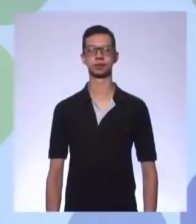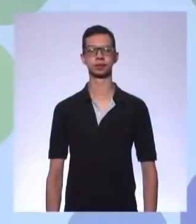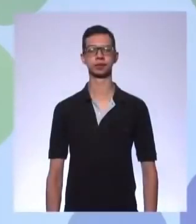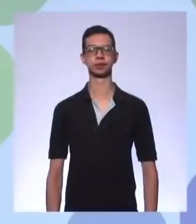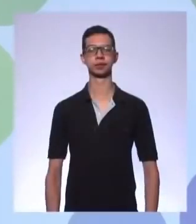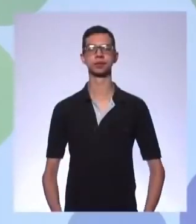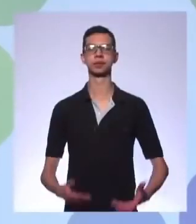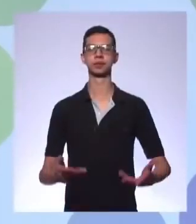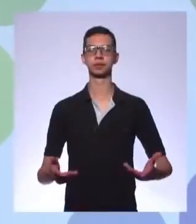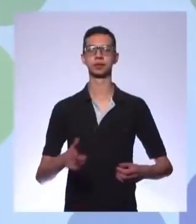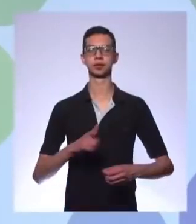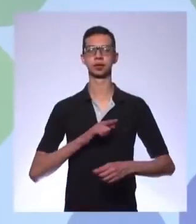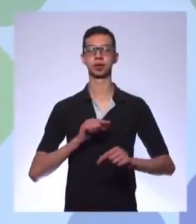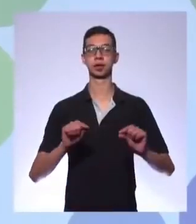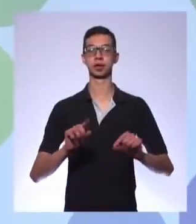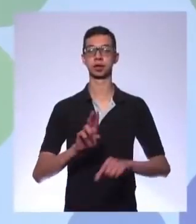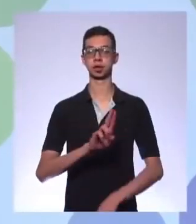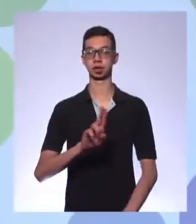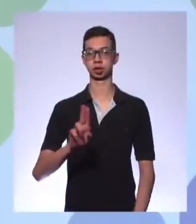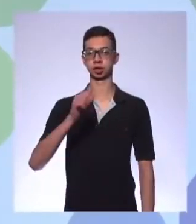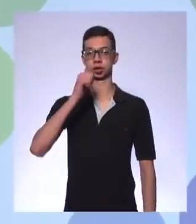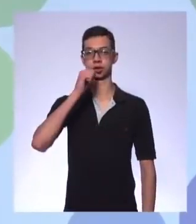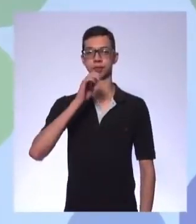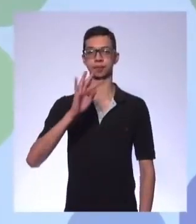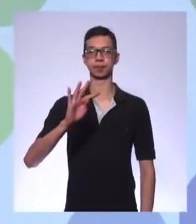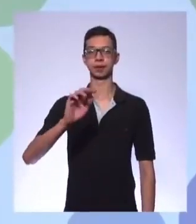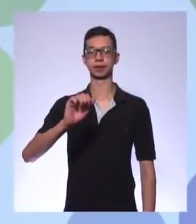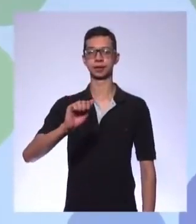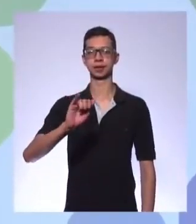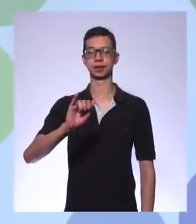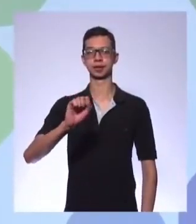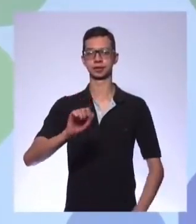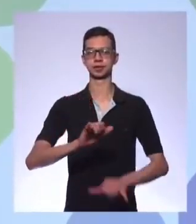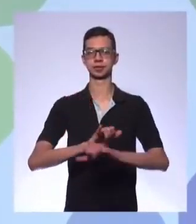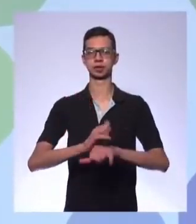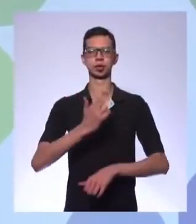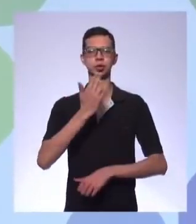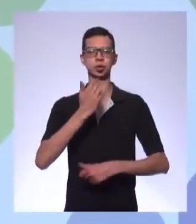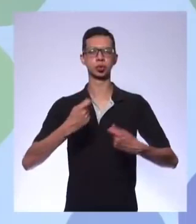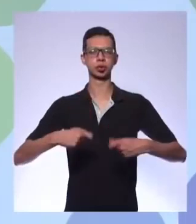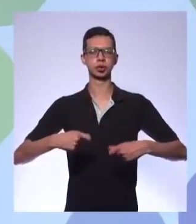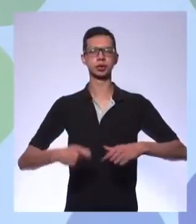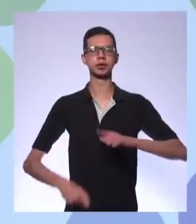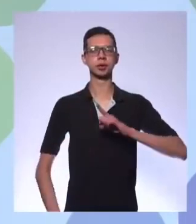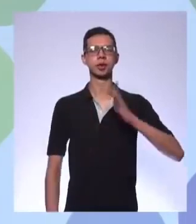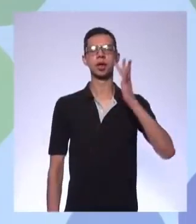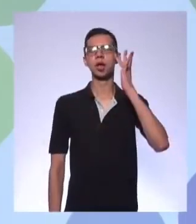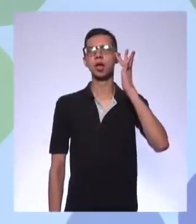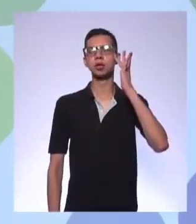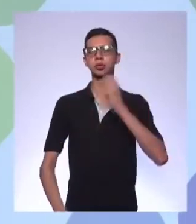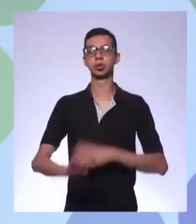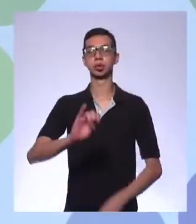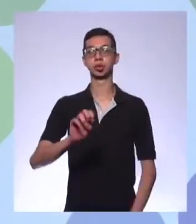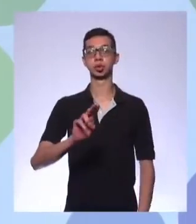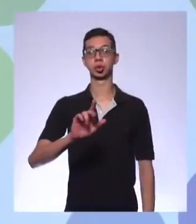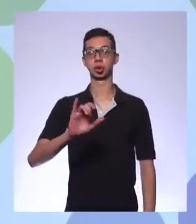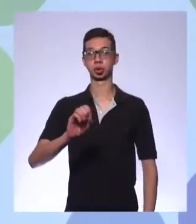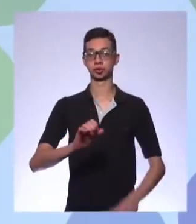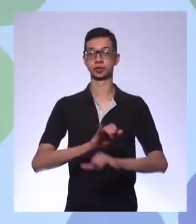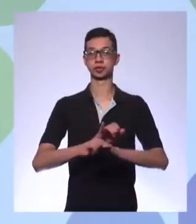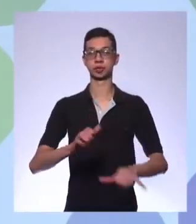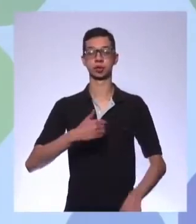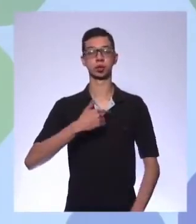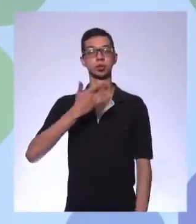Ó, Thaís escreveu assim, existem nutrientes necessários. Acho que sim, mas não tenho certeza, escreveu o Júlio. Não que eu saiba, diz o